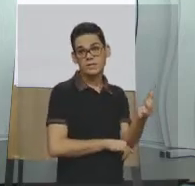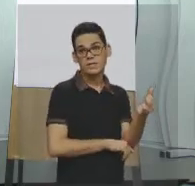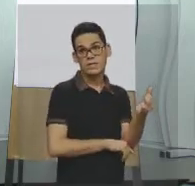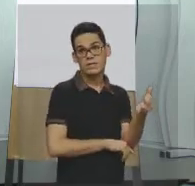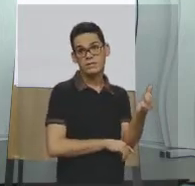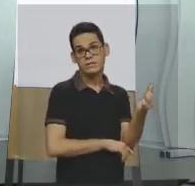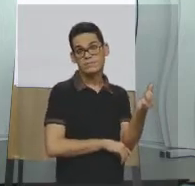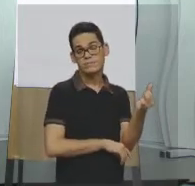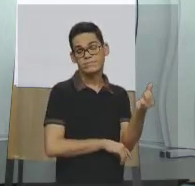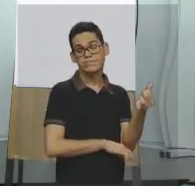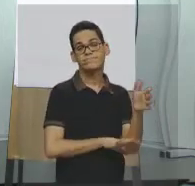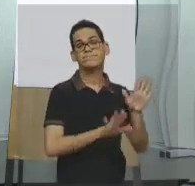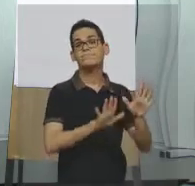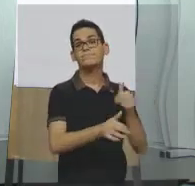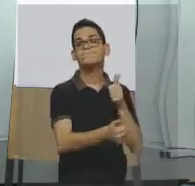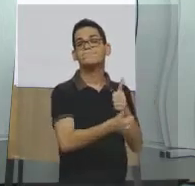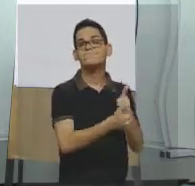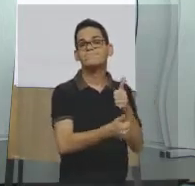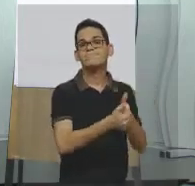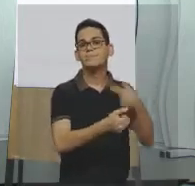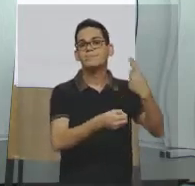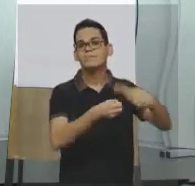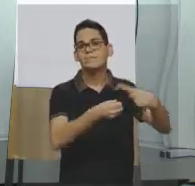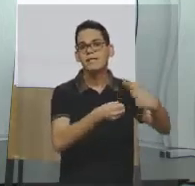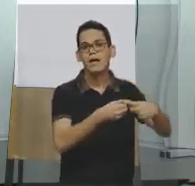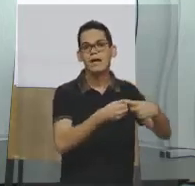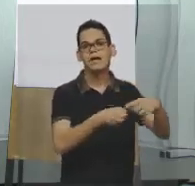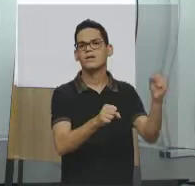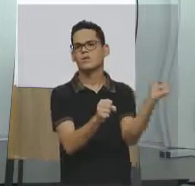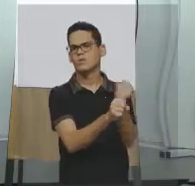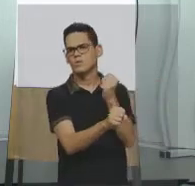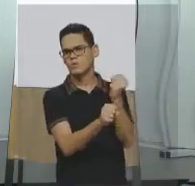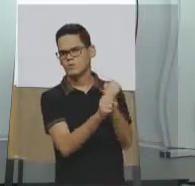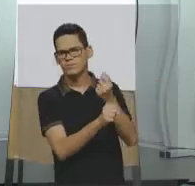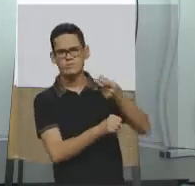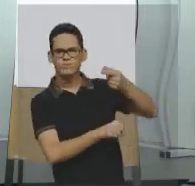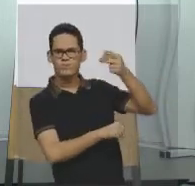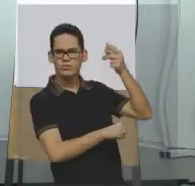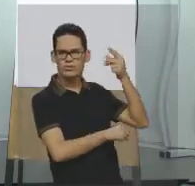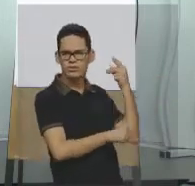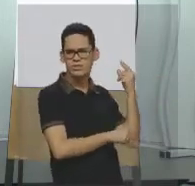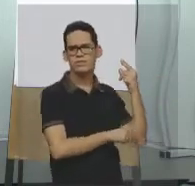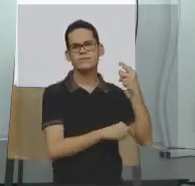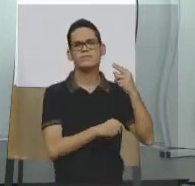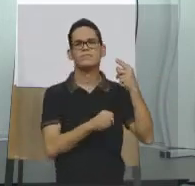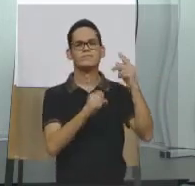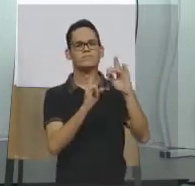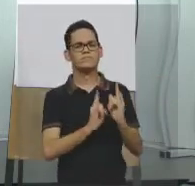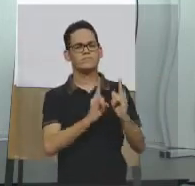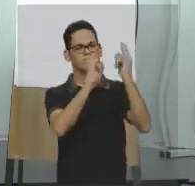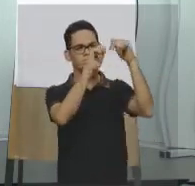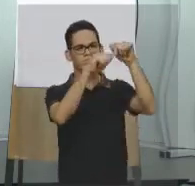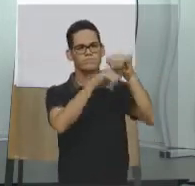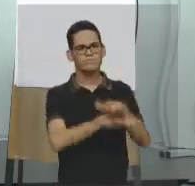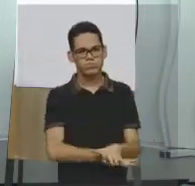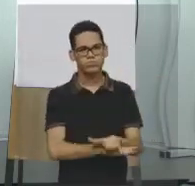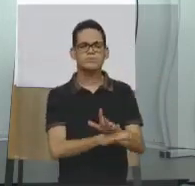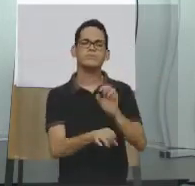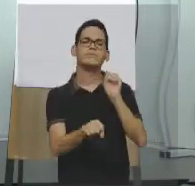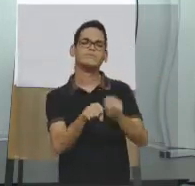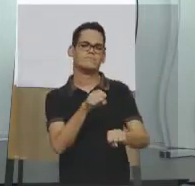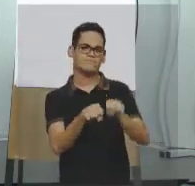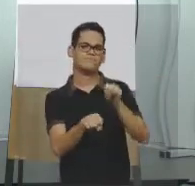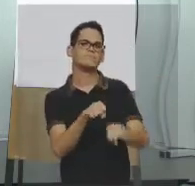de 6, estava próximo de várias construções antigas que não eram resistentes e causou um desastre muito